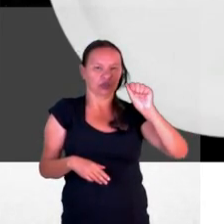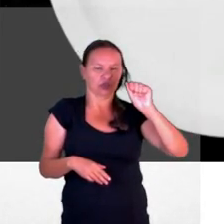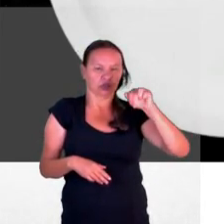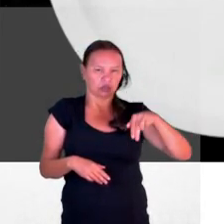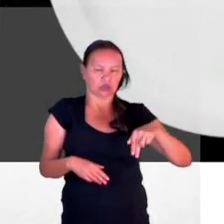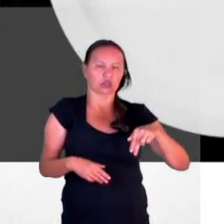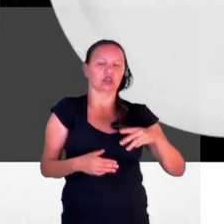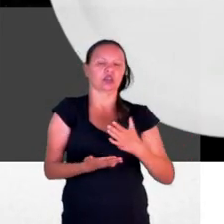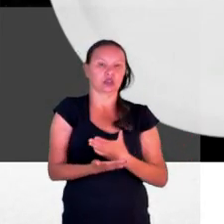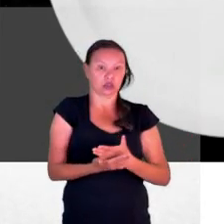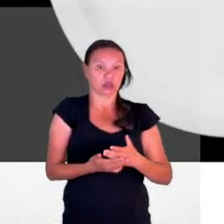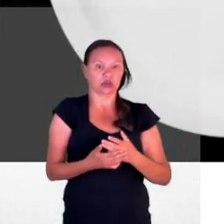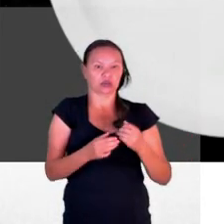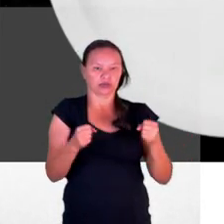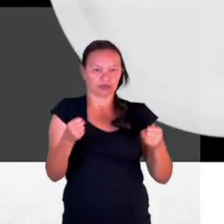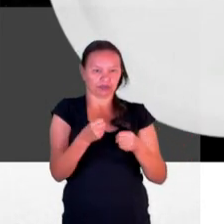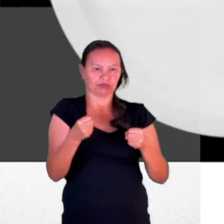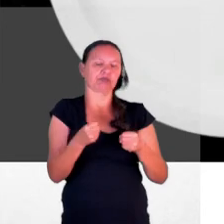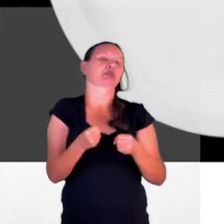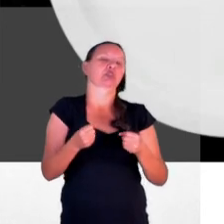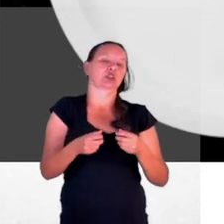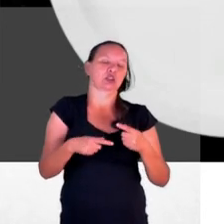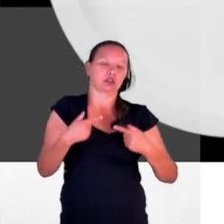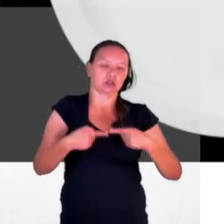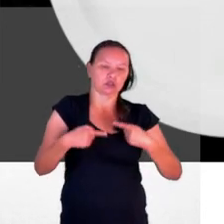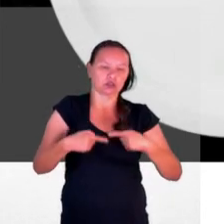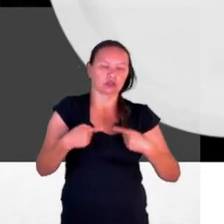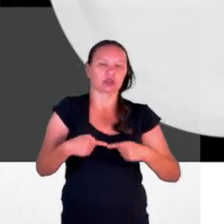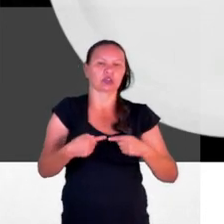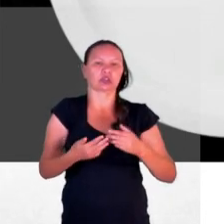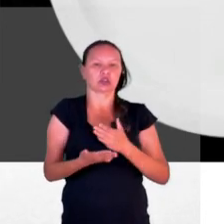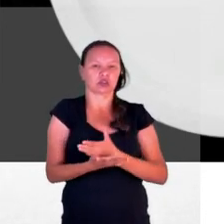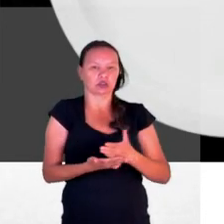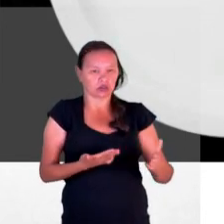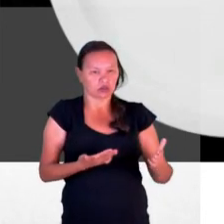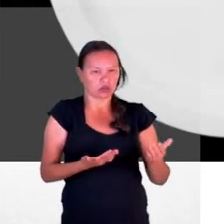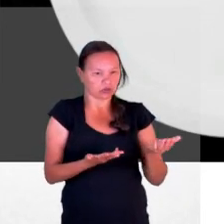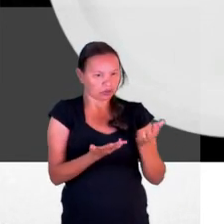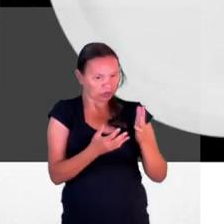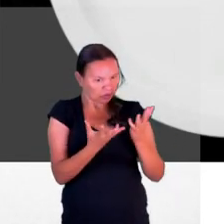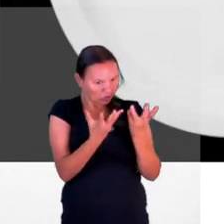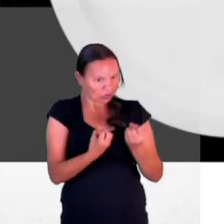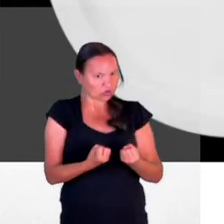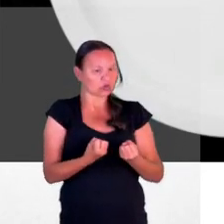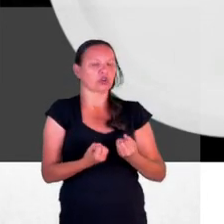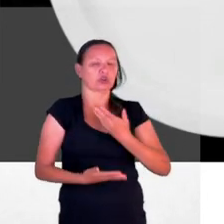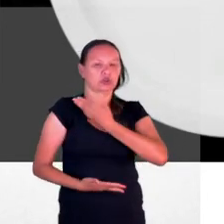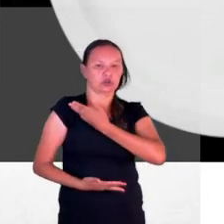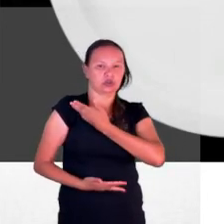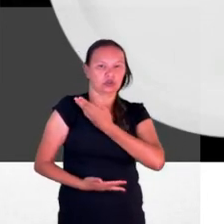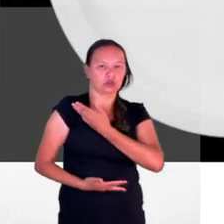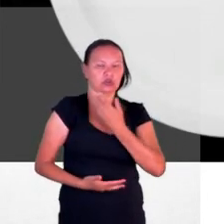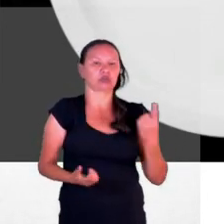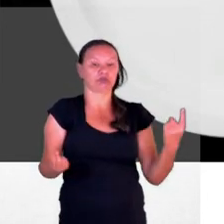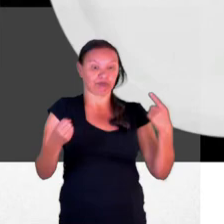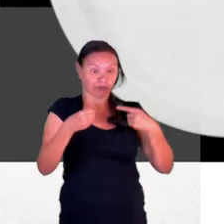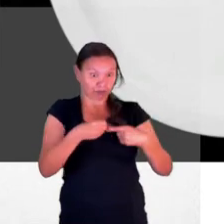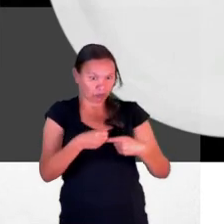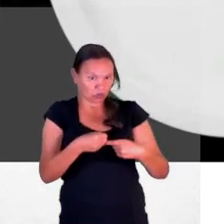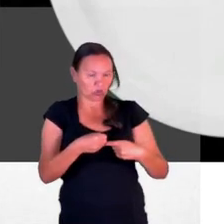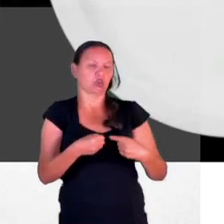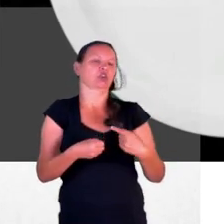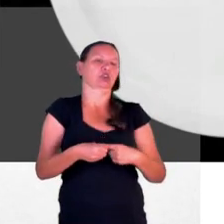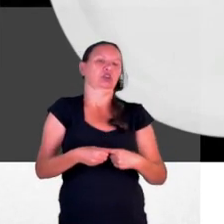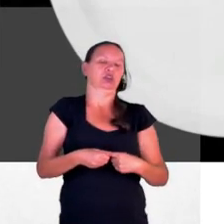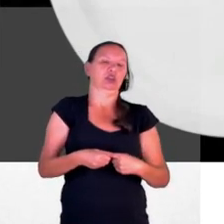daquele primeiro momento naquela conversa Inicial eh chamando vários colegas para que nós nos colocássemos diante daquele flagelo